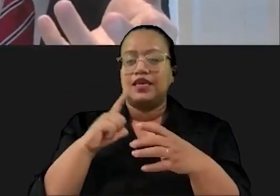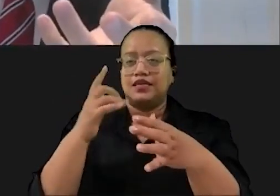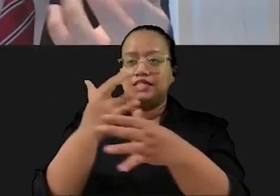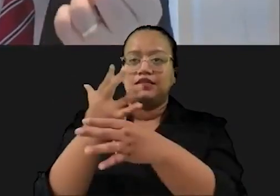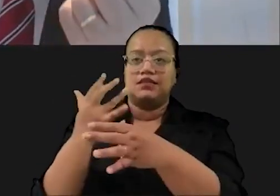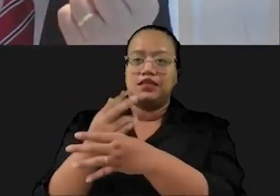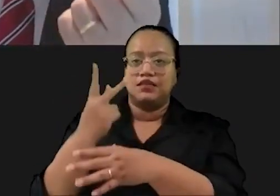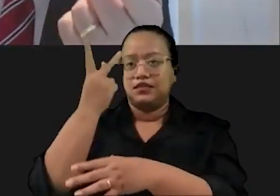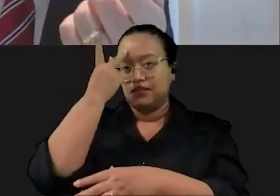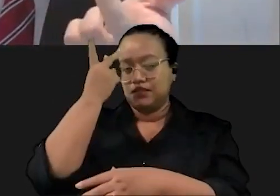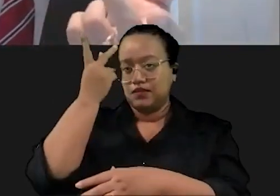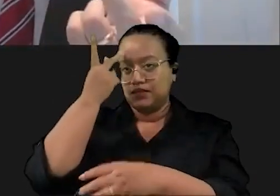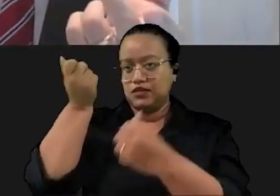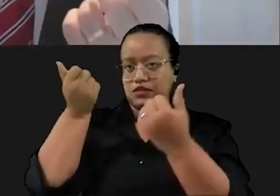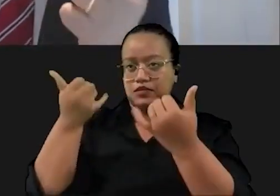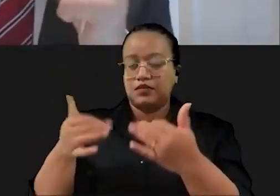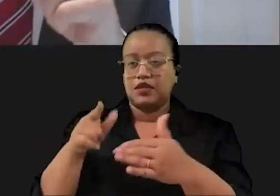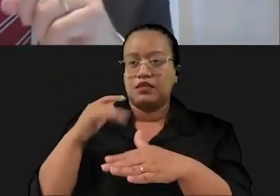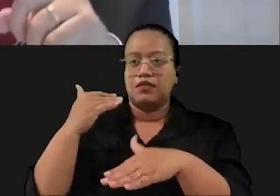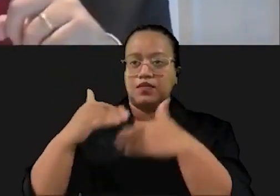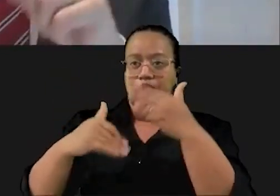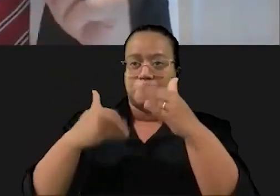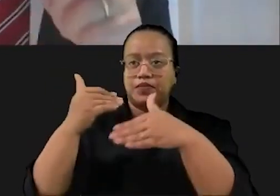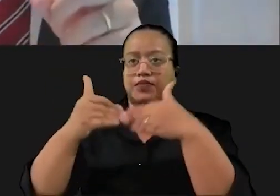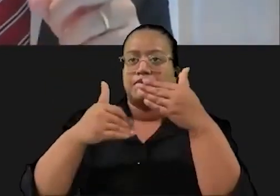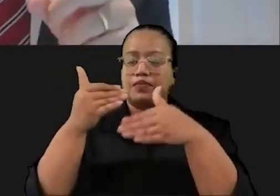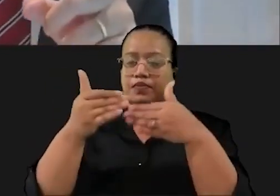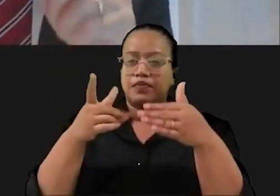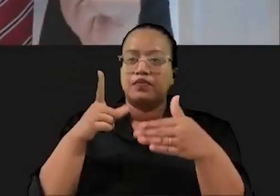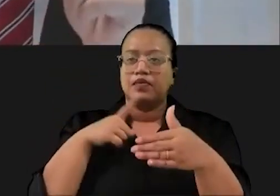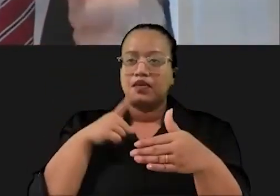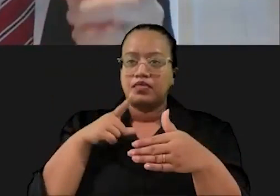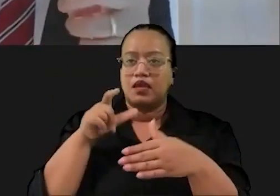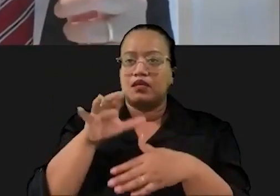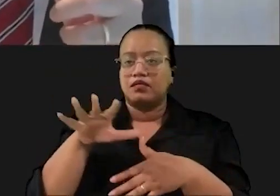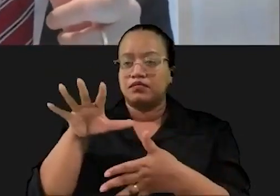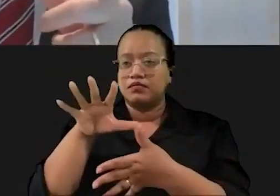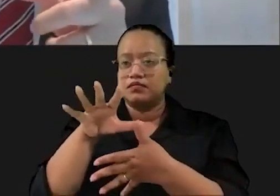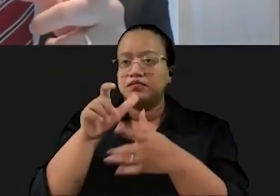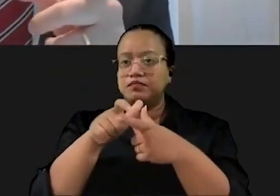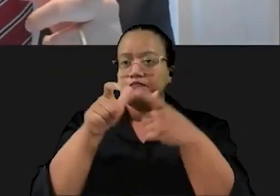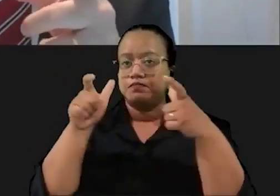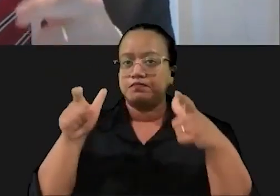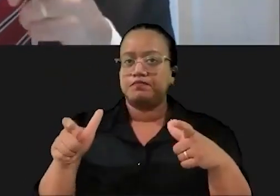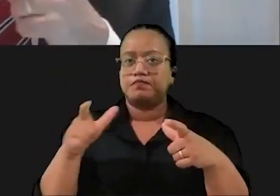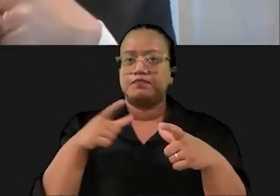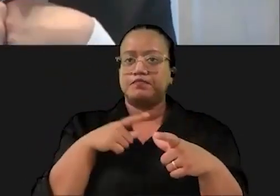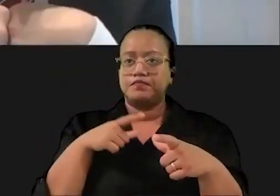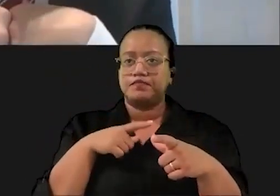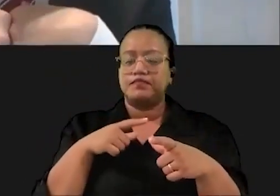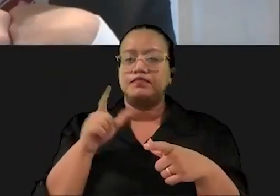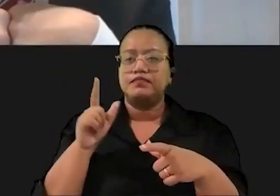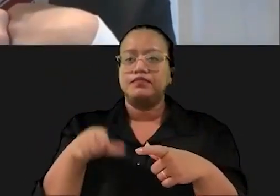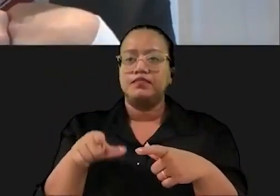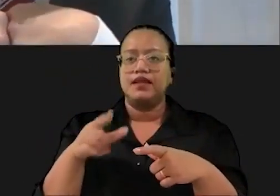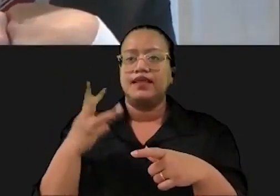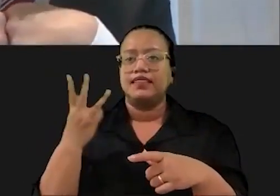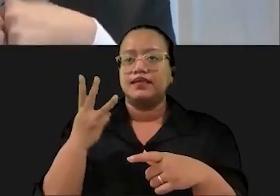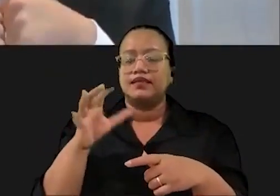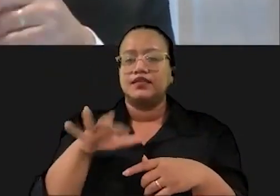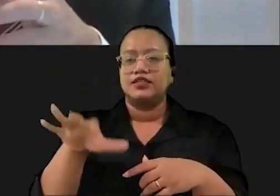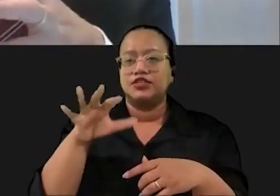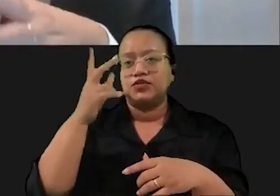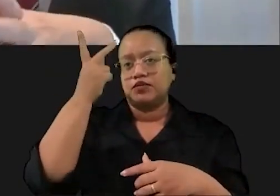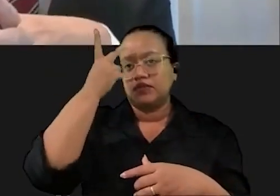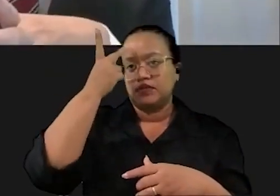evolução territorial, ampliação territorial, servindo para toda a terceira região, São Paulo, Mato Grosso do Sul, e também por uma ampliação